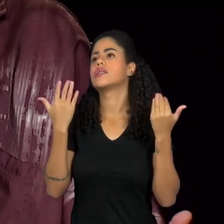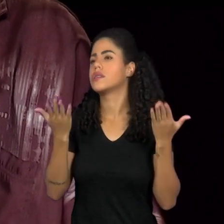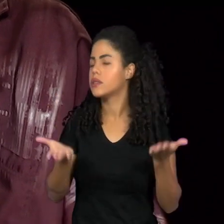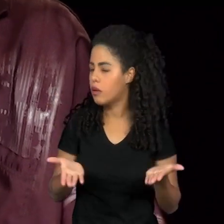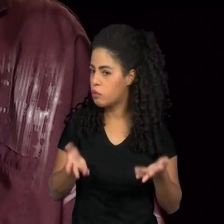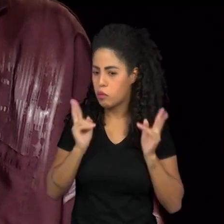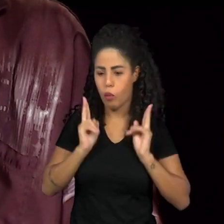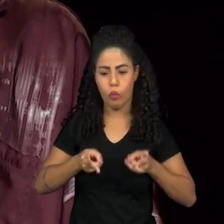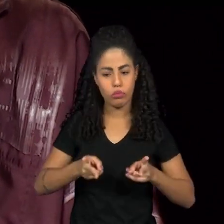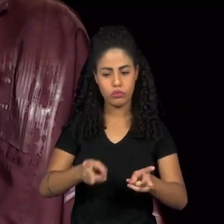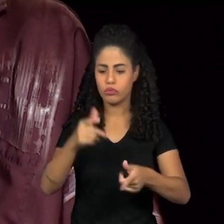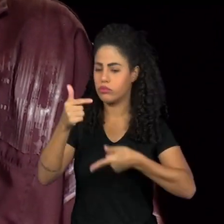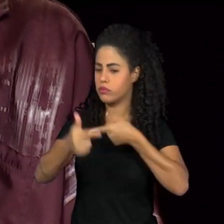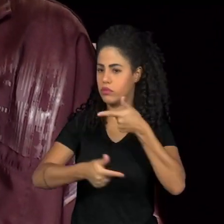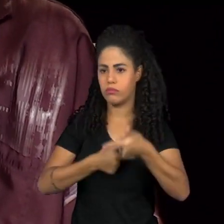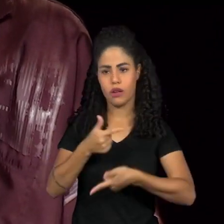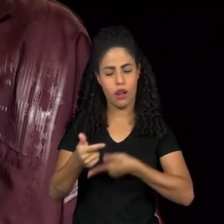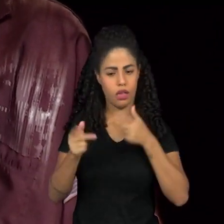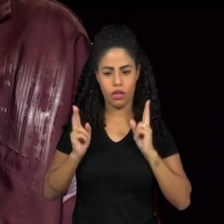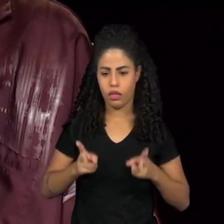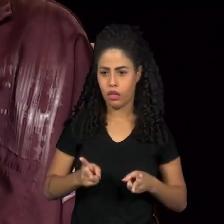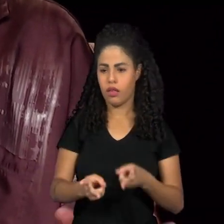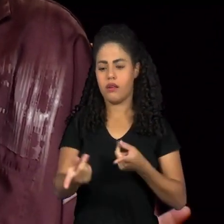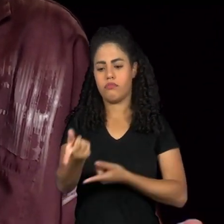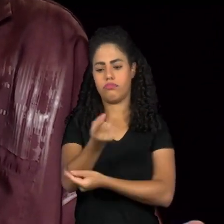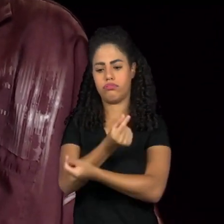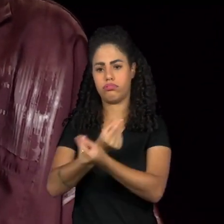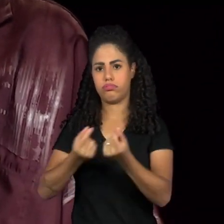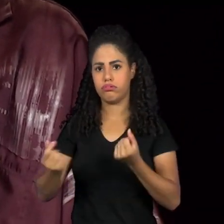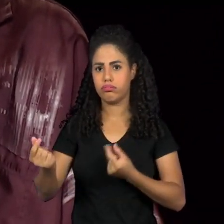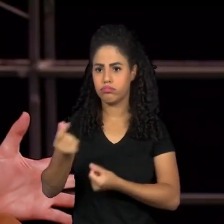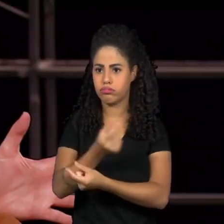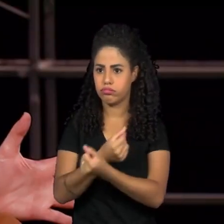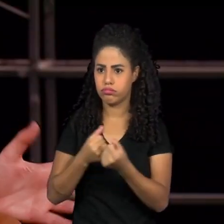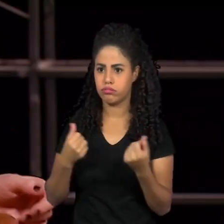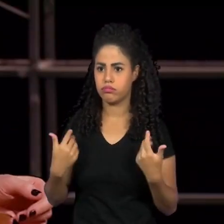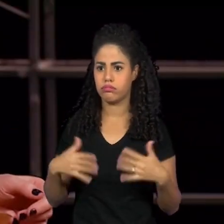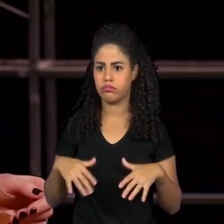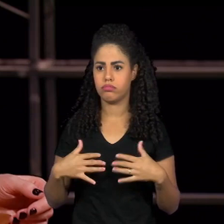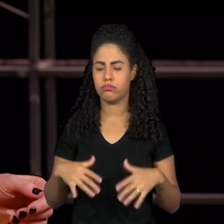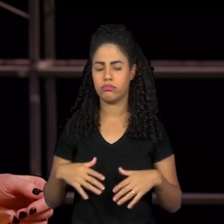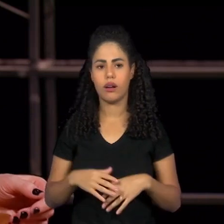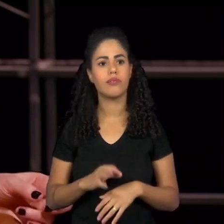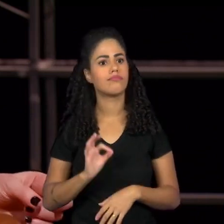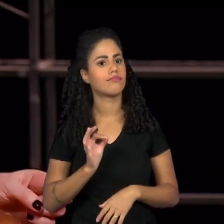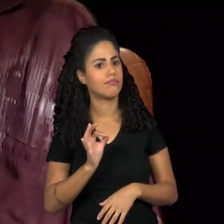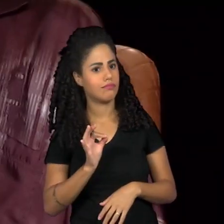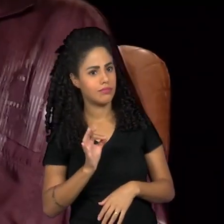todas continuavam, porque eram atividades econômicas. Parece muito, né, com o que aconteceu agora.